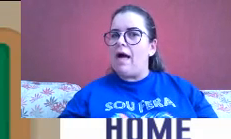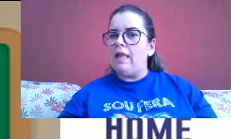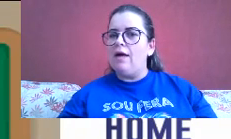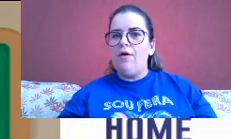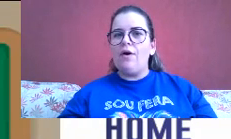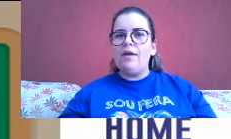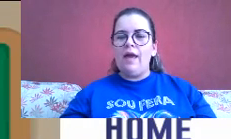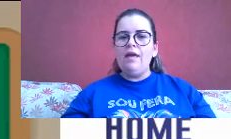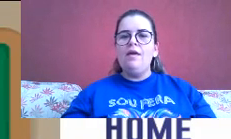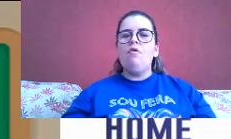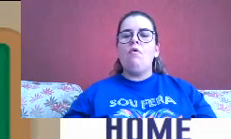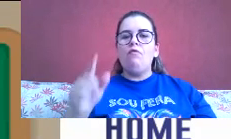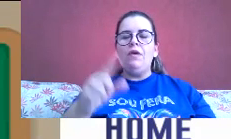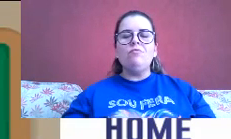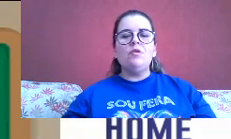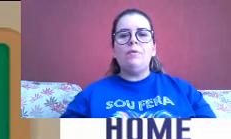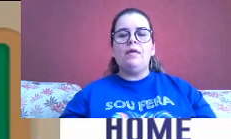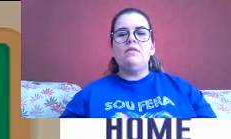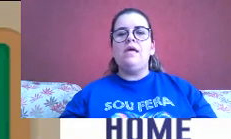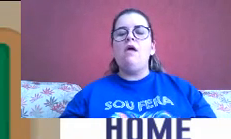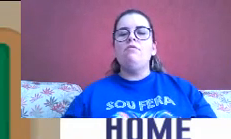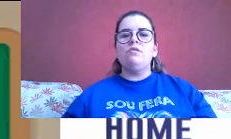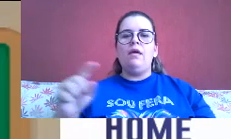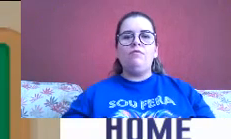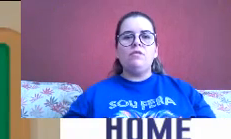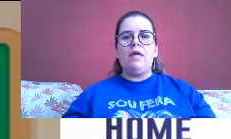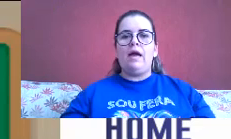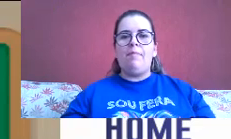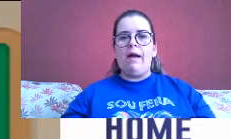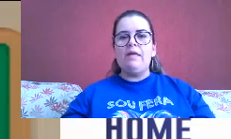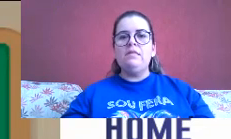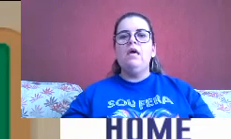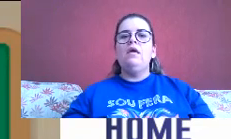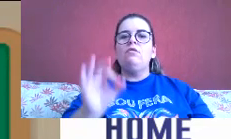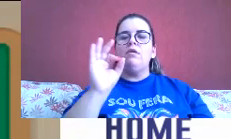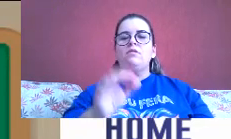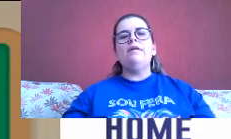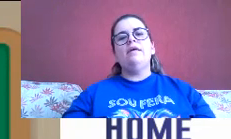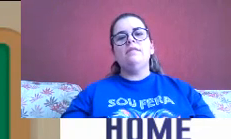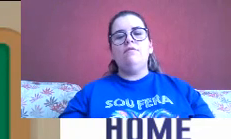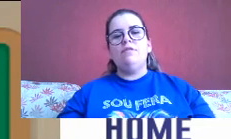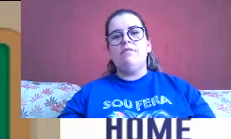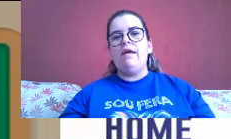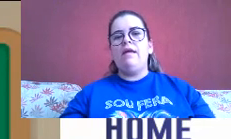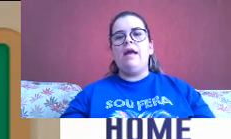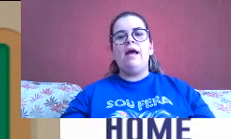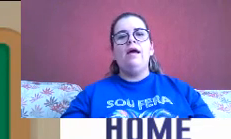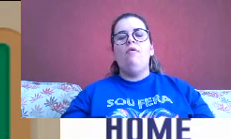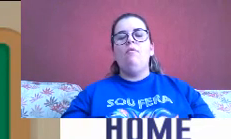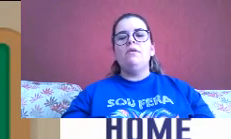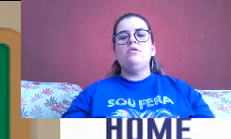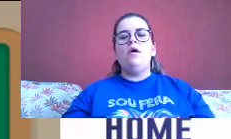manda bala Ok eu confio no seu potencial eu sei que você é capaz e eu tenho certeza que você vai